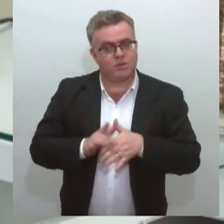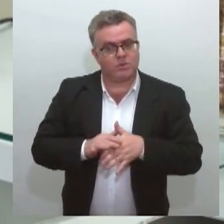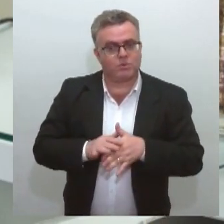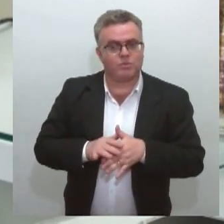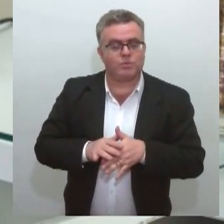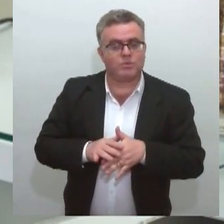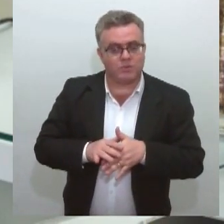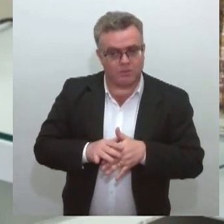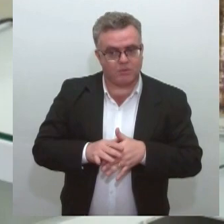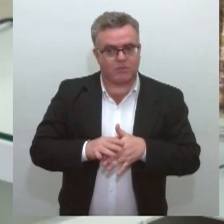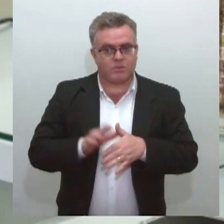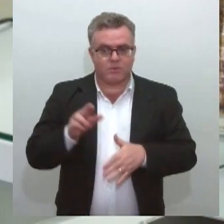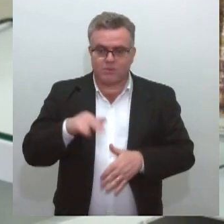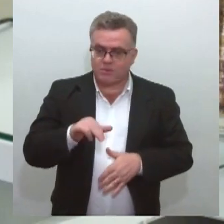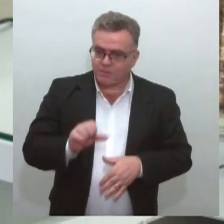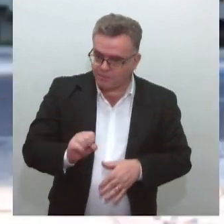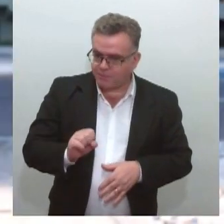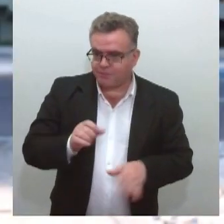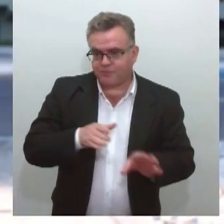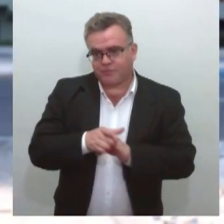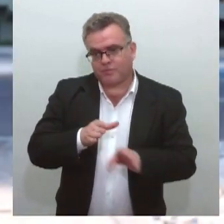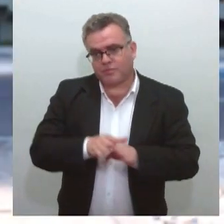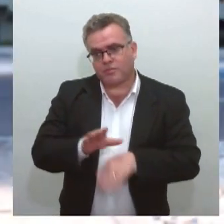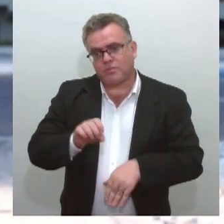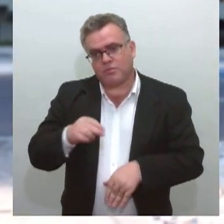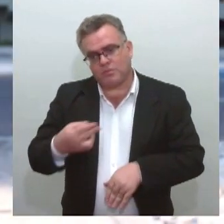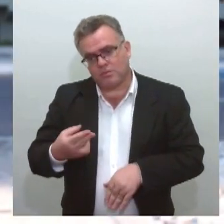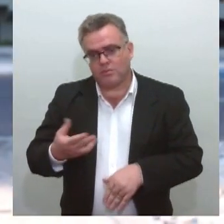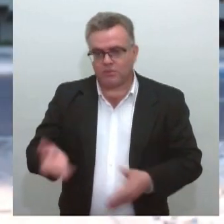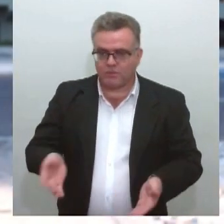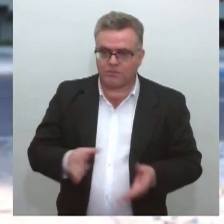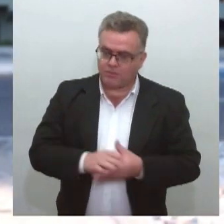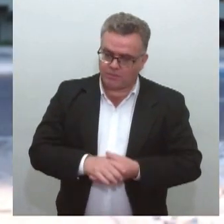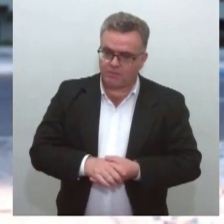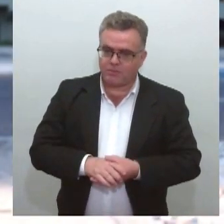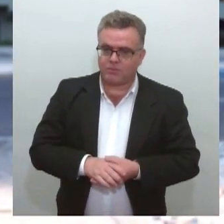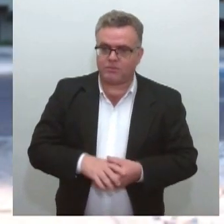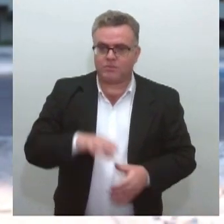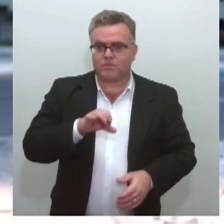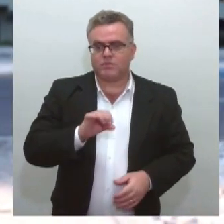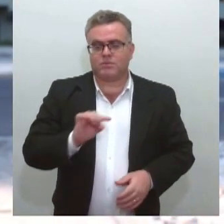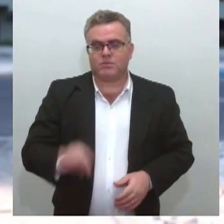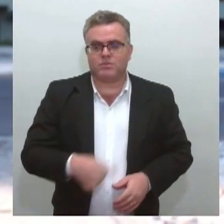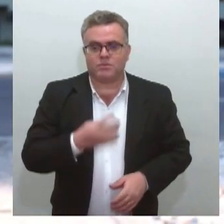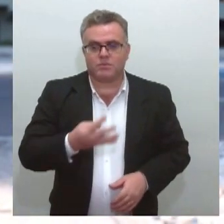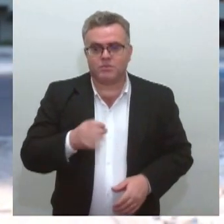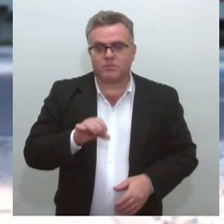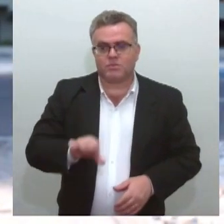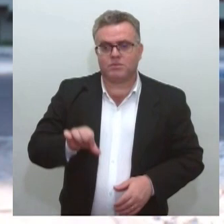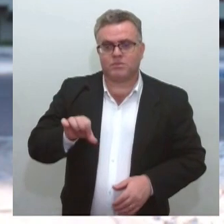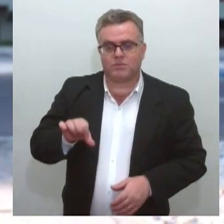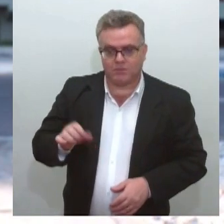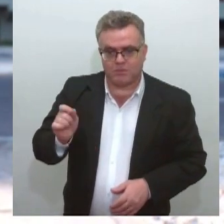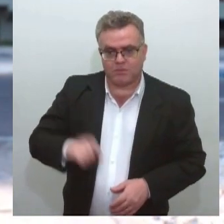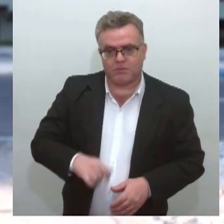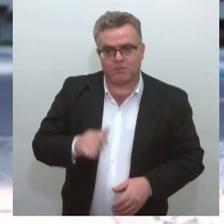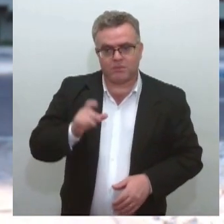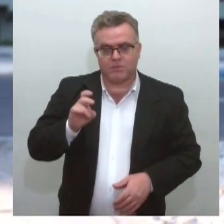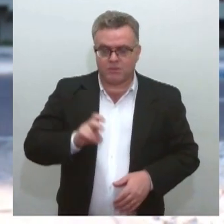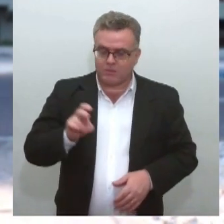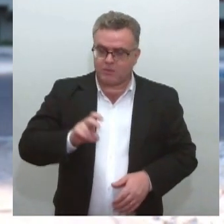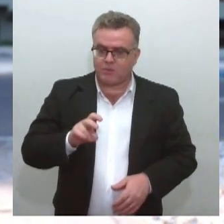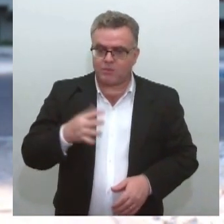fica dialisando, ela vai para o transplante renal. A Lei 9.409, sancionada em 15 de fevereiro, representa um